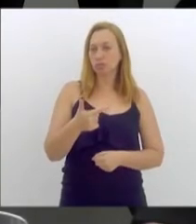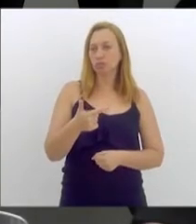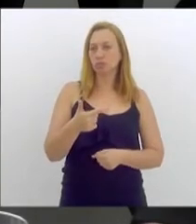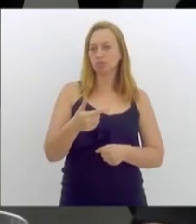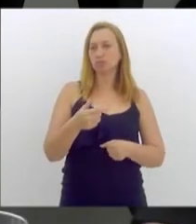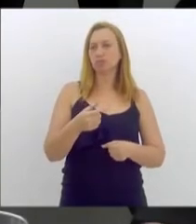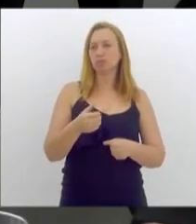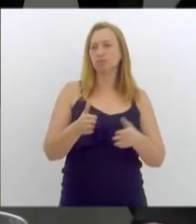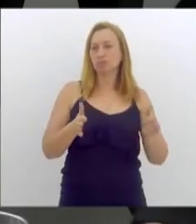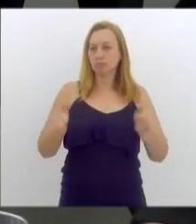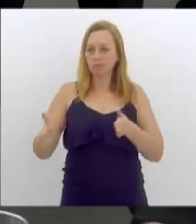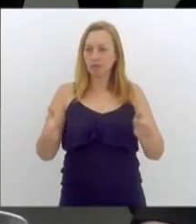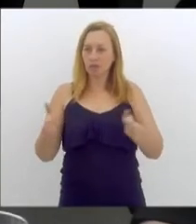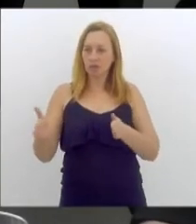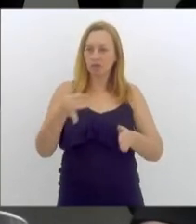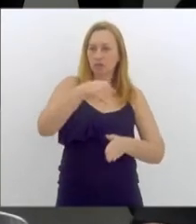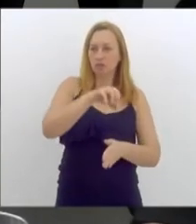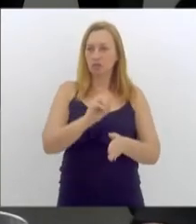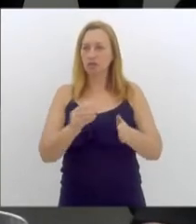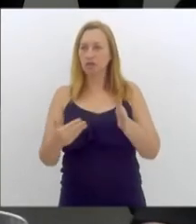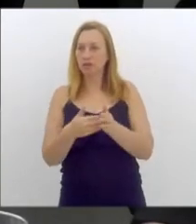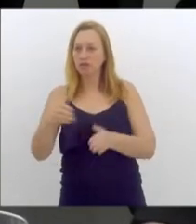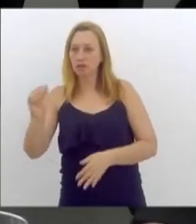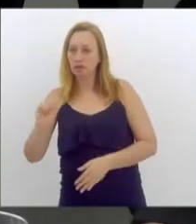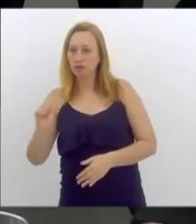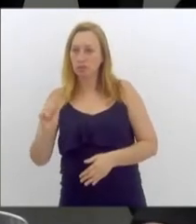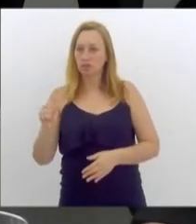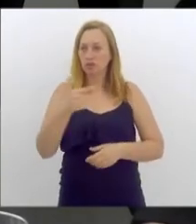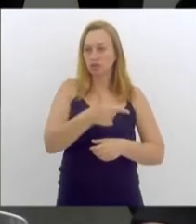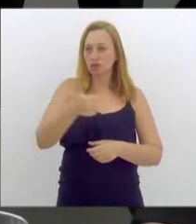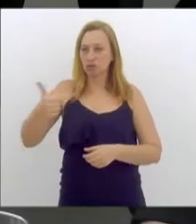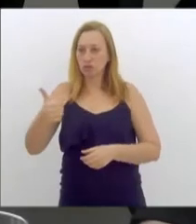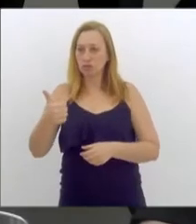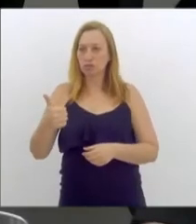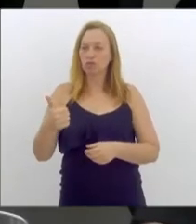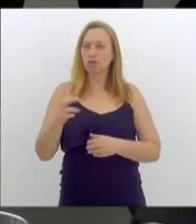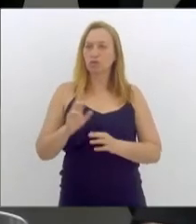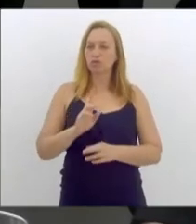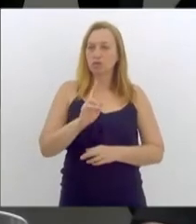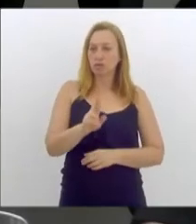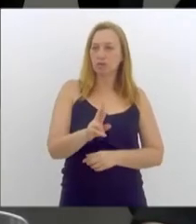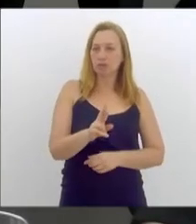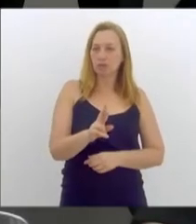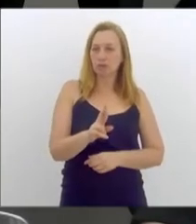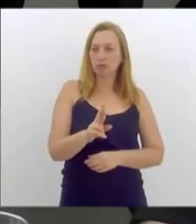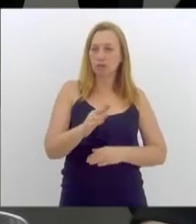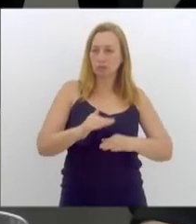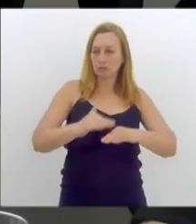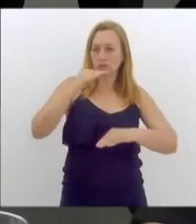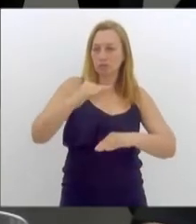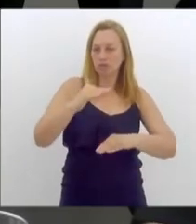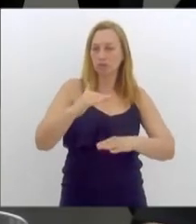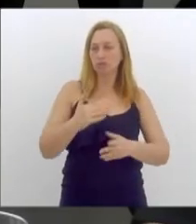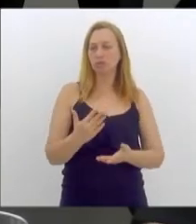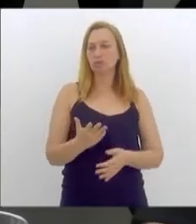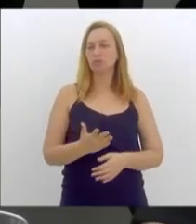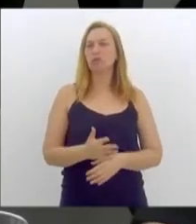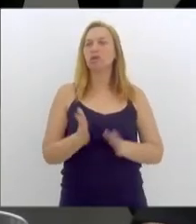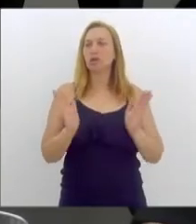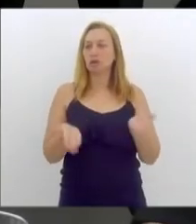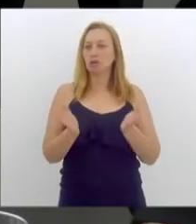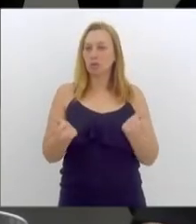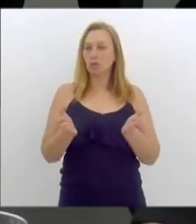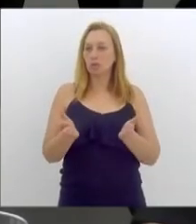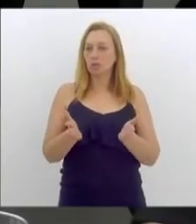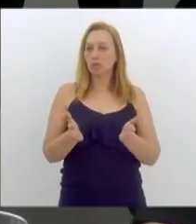muito alto dos valores da Cedae então isso puxou o resultado primário para cima Bem para cima e agora a gente teve